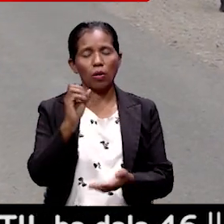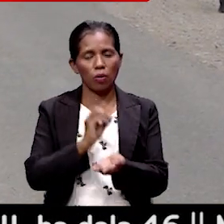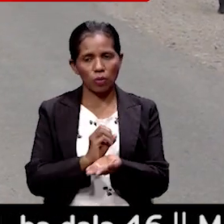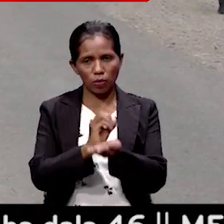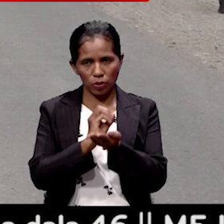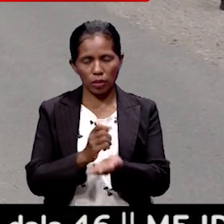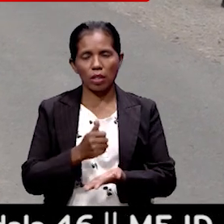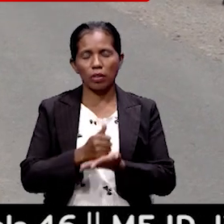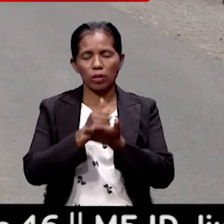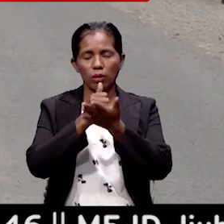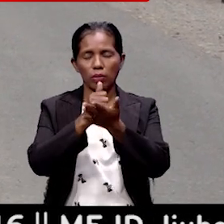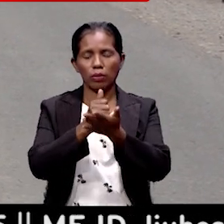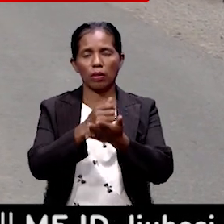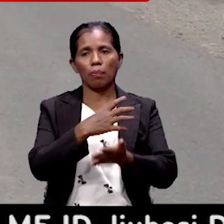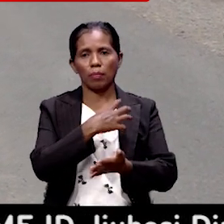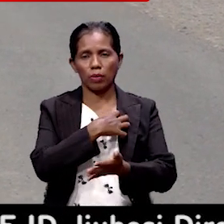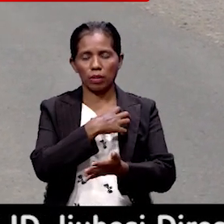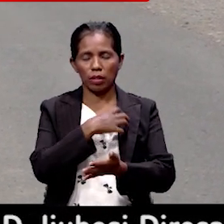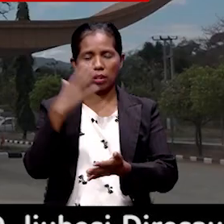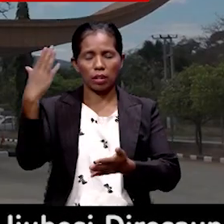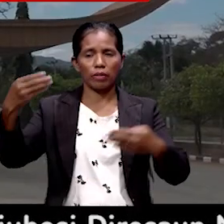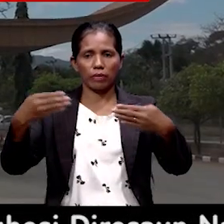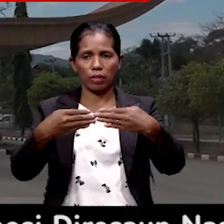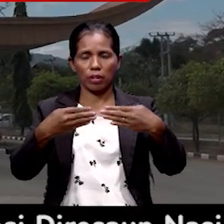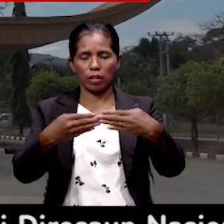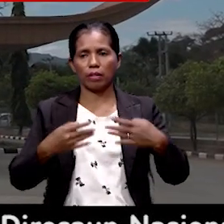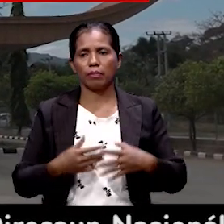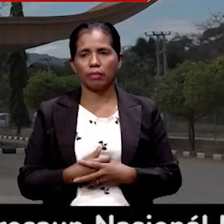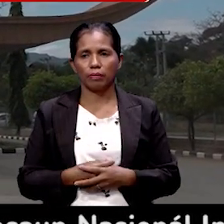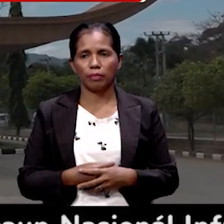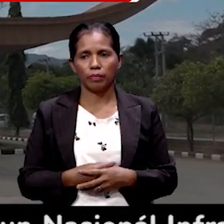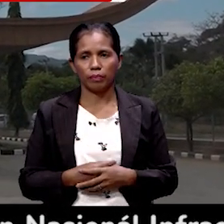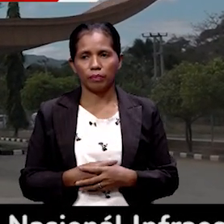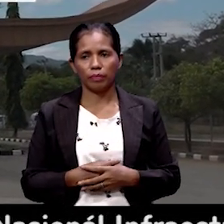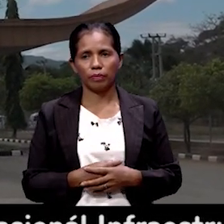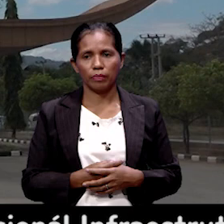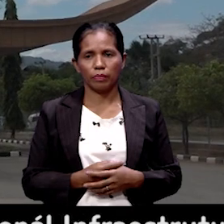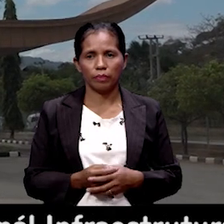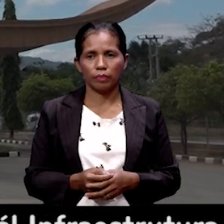apoio unidade de patrulhamento fronteira Napoleon Sever Justiniano Nano GMN.